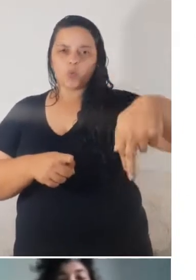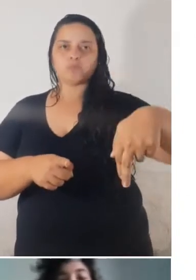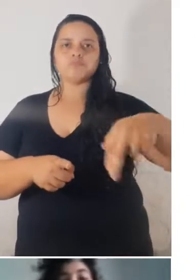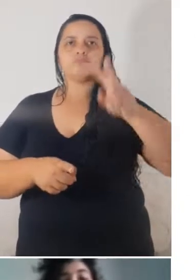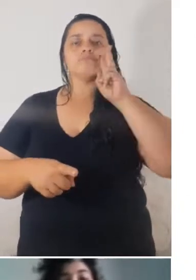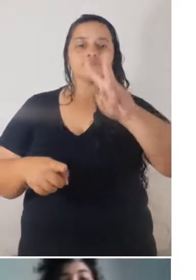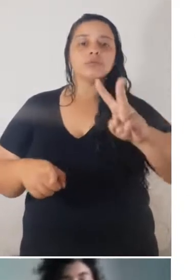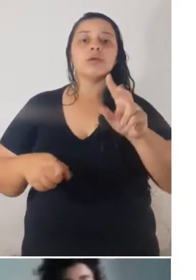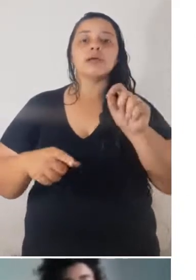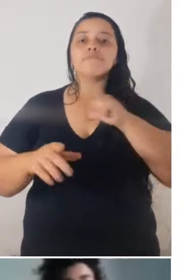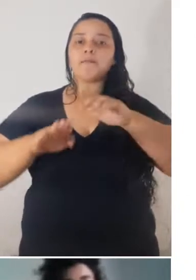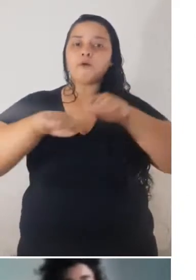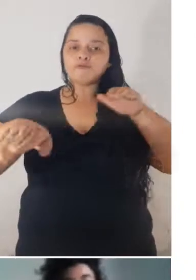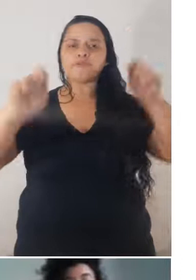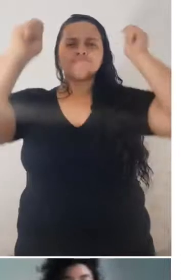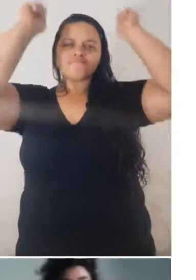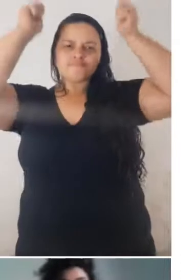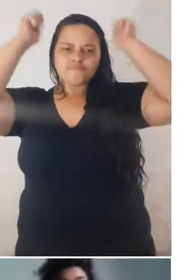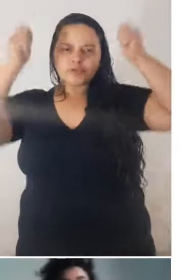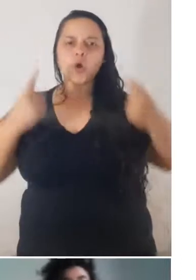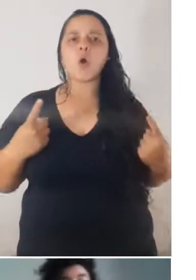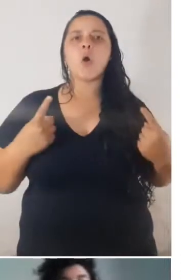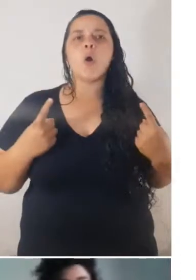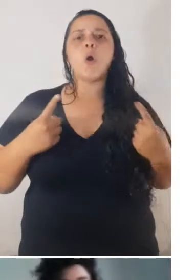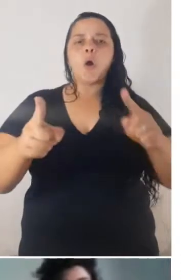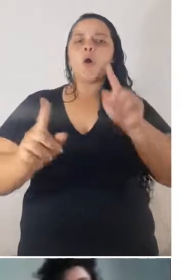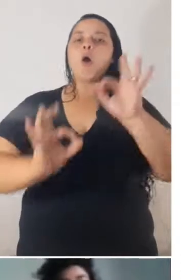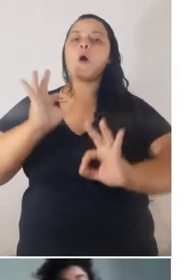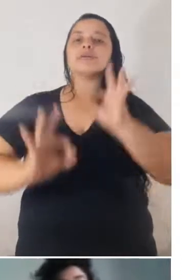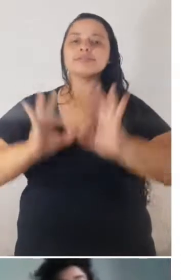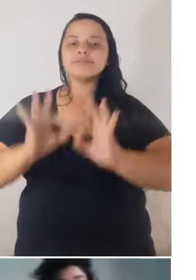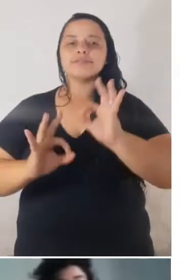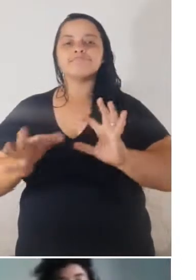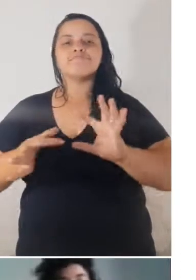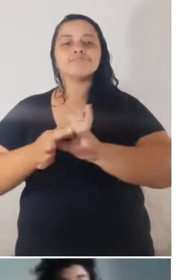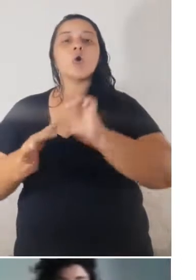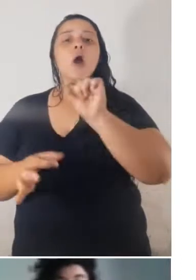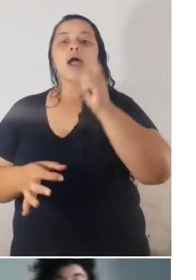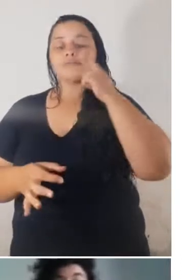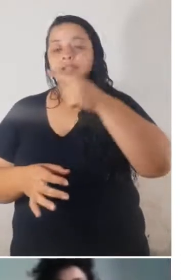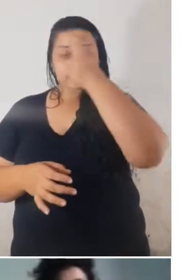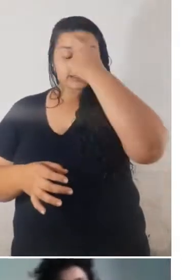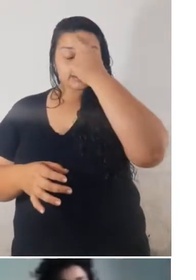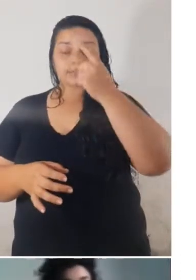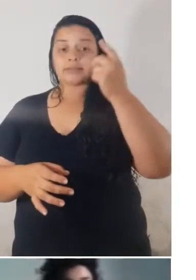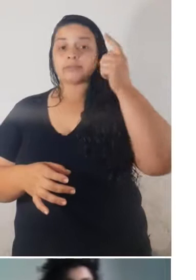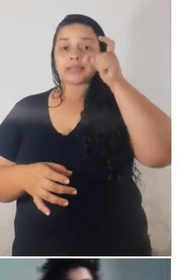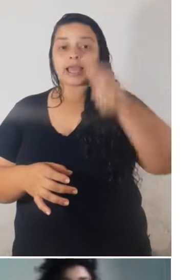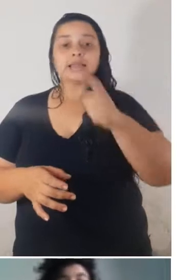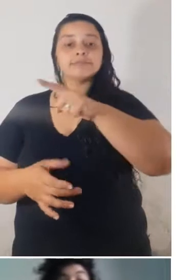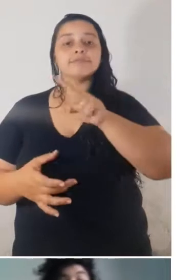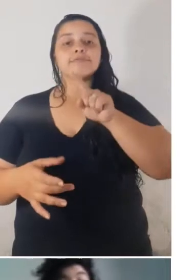imagem de um movimento, de uma manifestação organizado pela Aliança Liberal, com